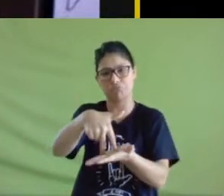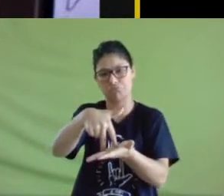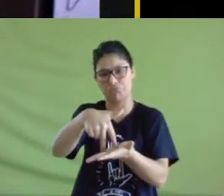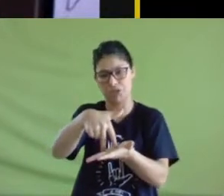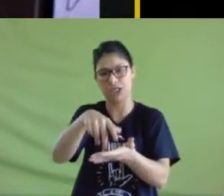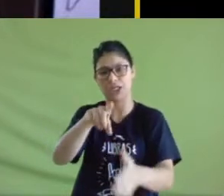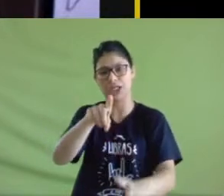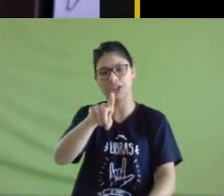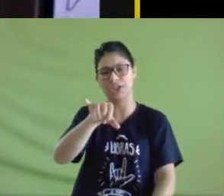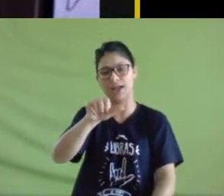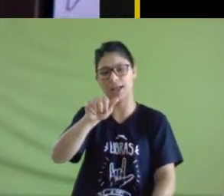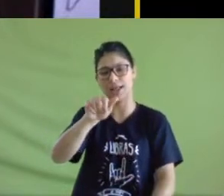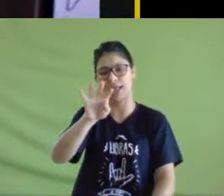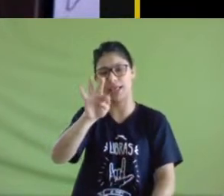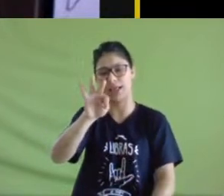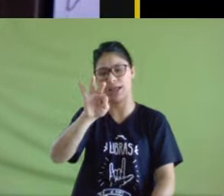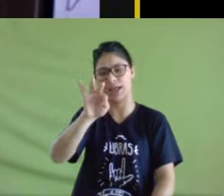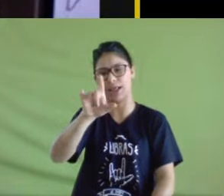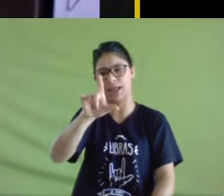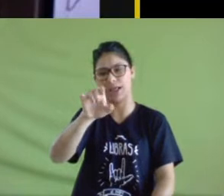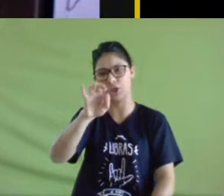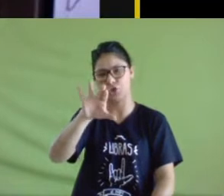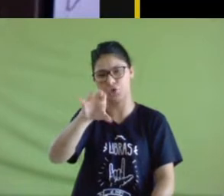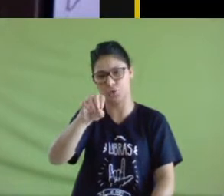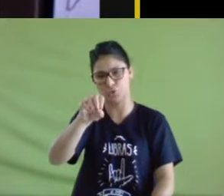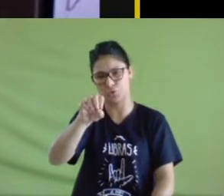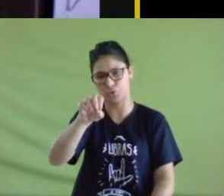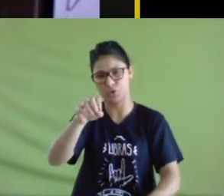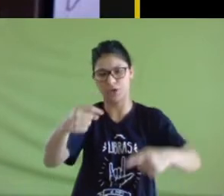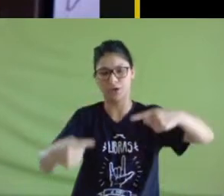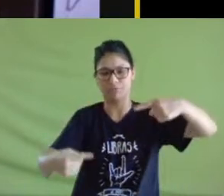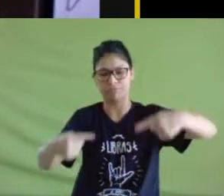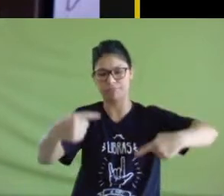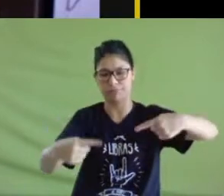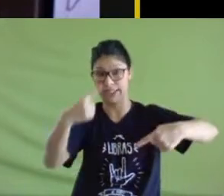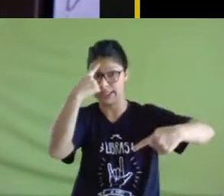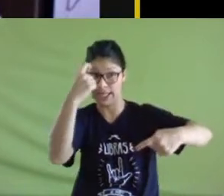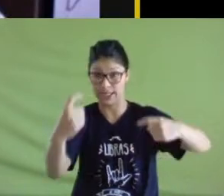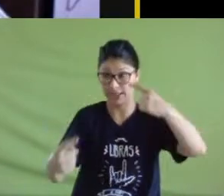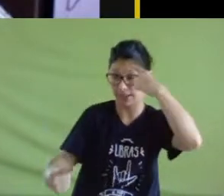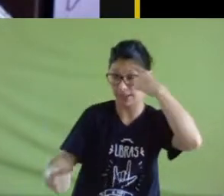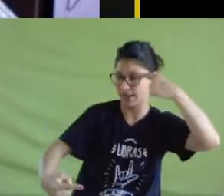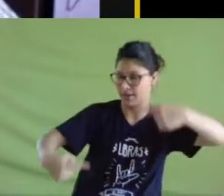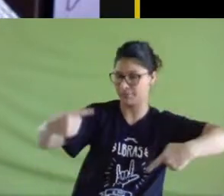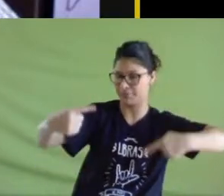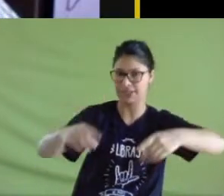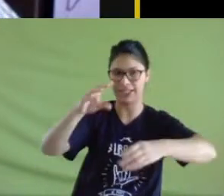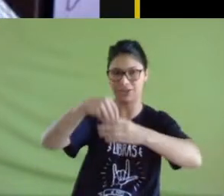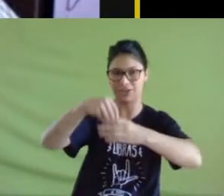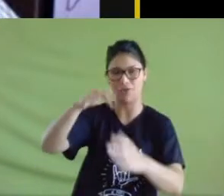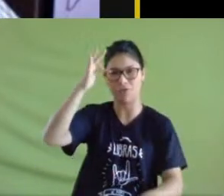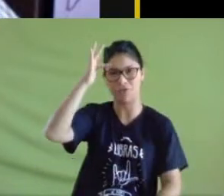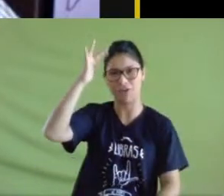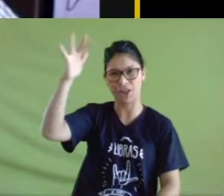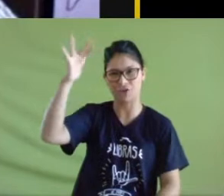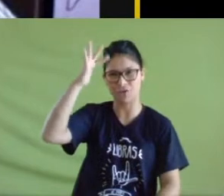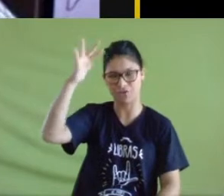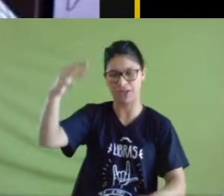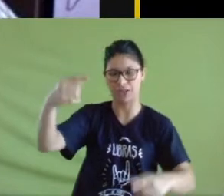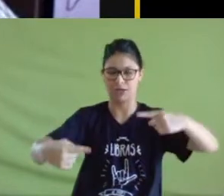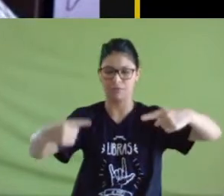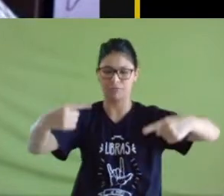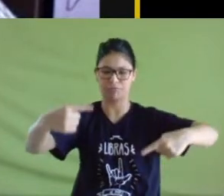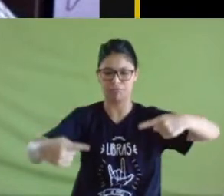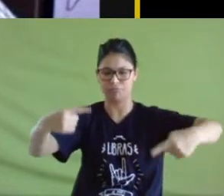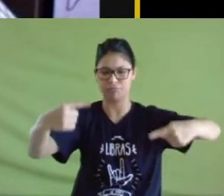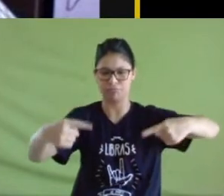gente usa na técnica filosófica do debate de ideias, que a gente guarda na memória